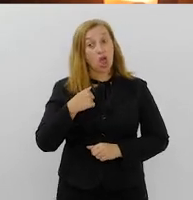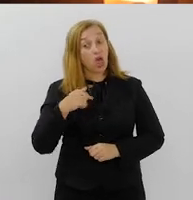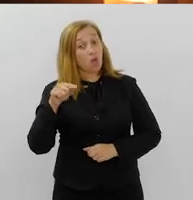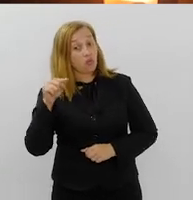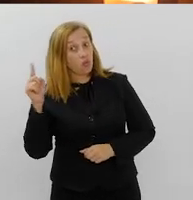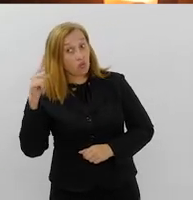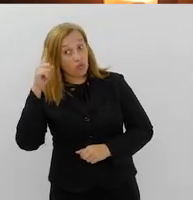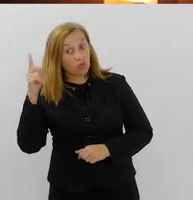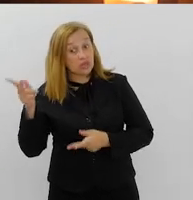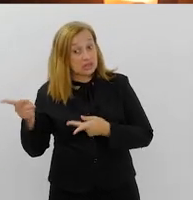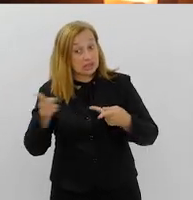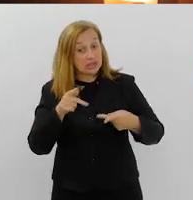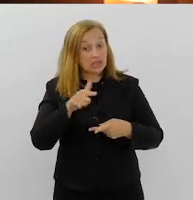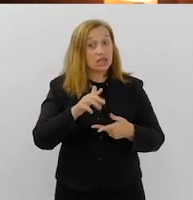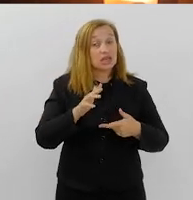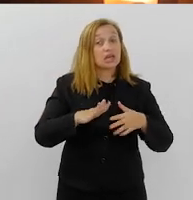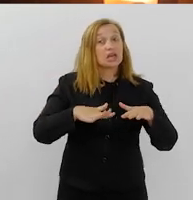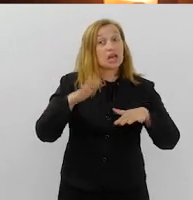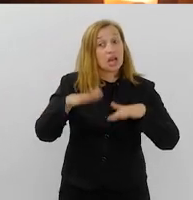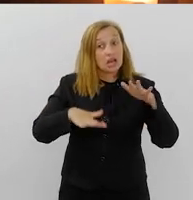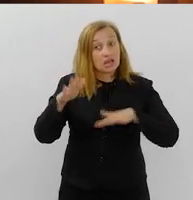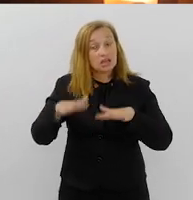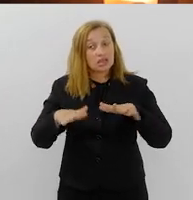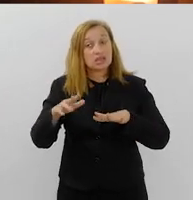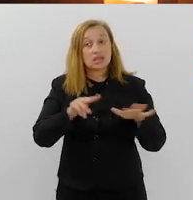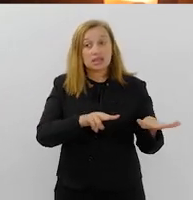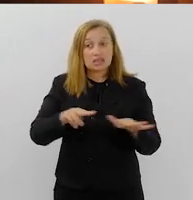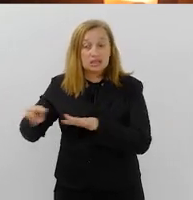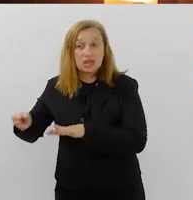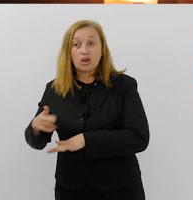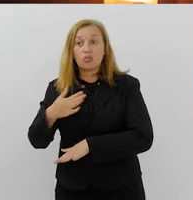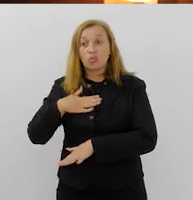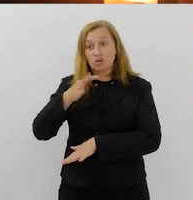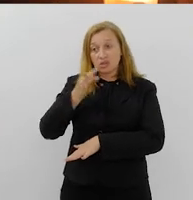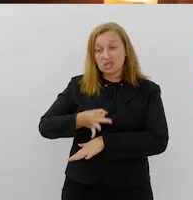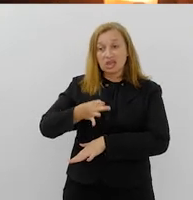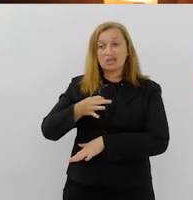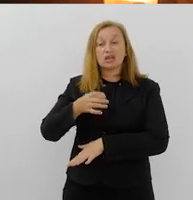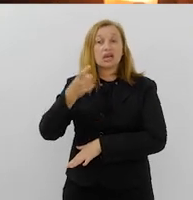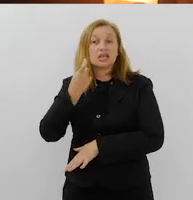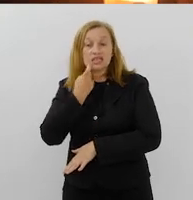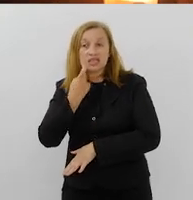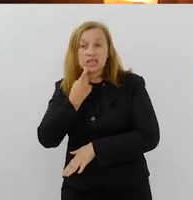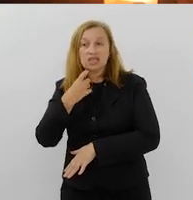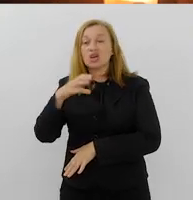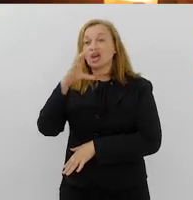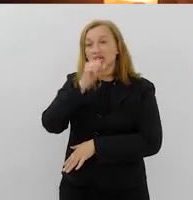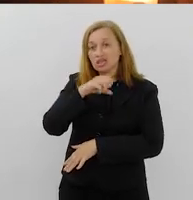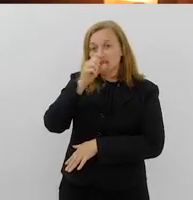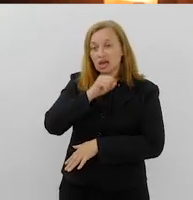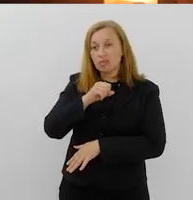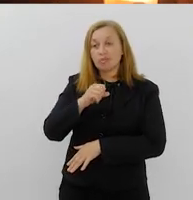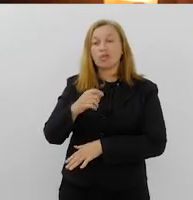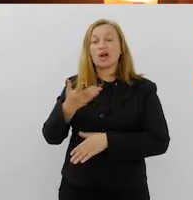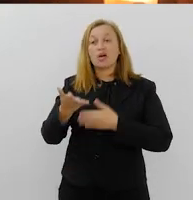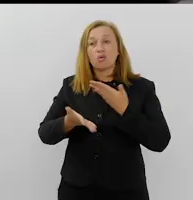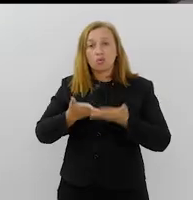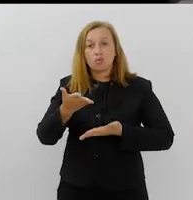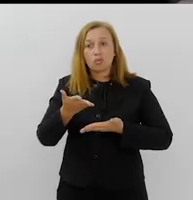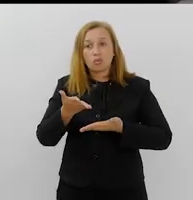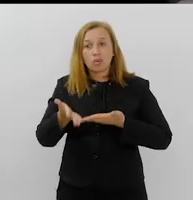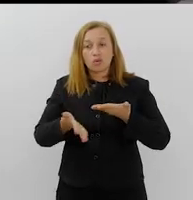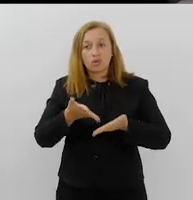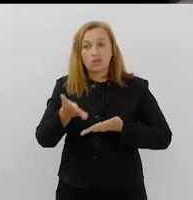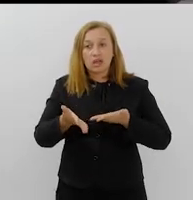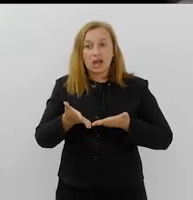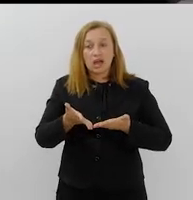venho aqui de vez em quando, durante a semana, e o meu certo é sexta e sábado para dar conta da parte religiosa. Você não